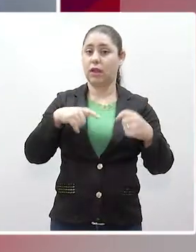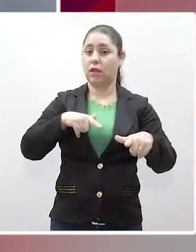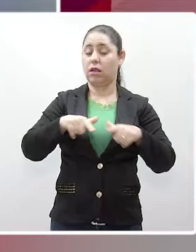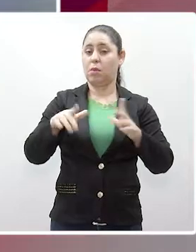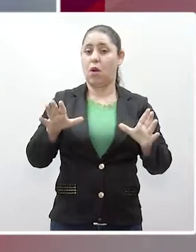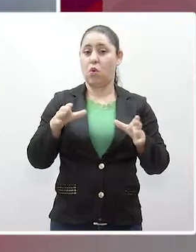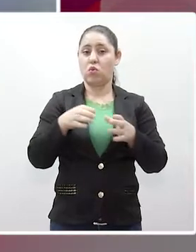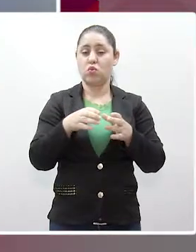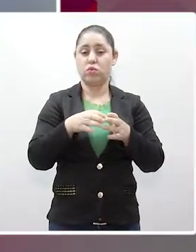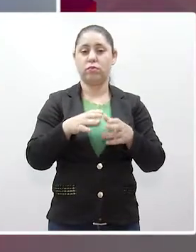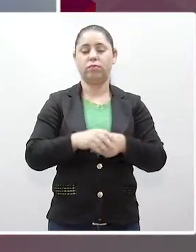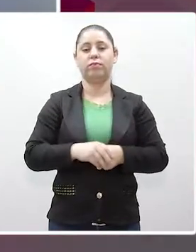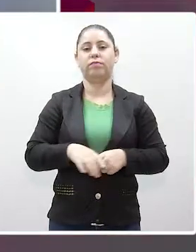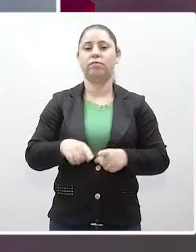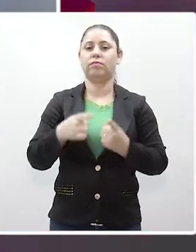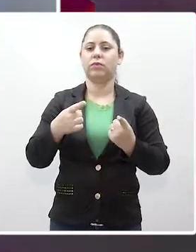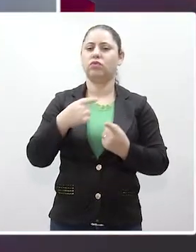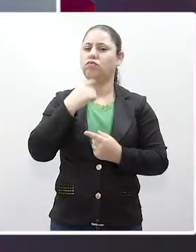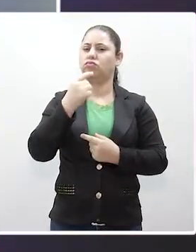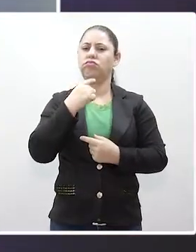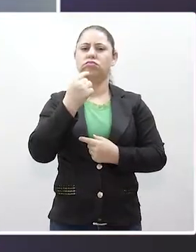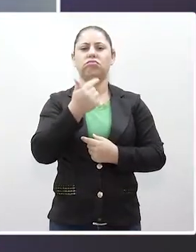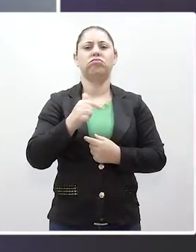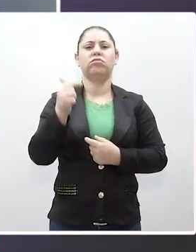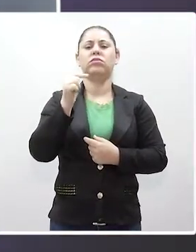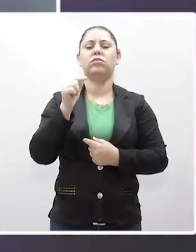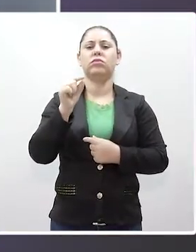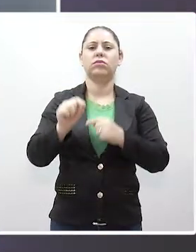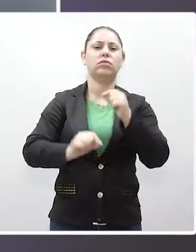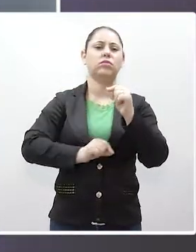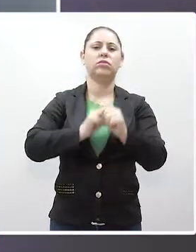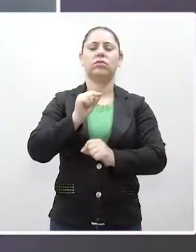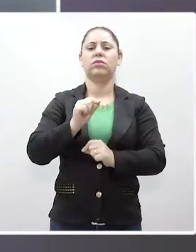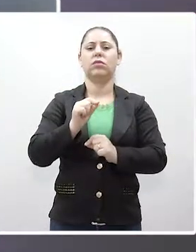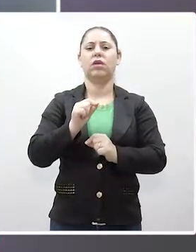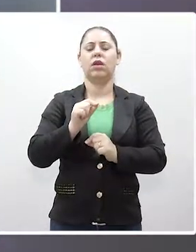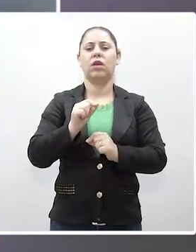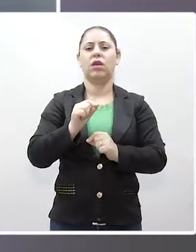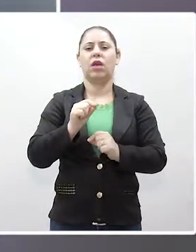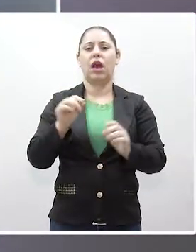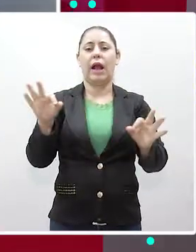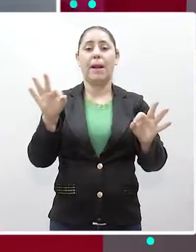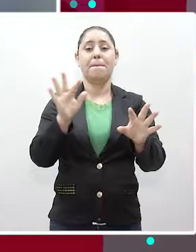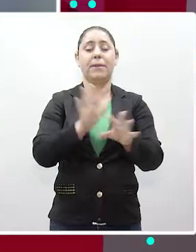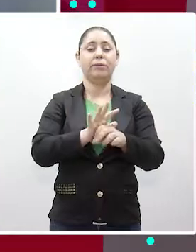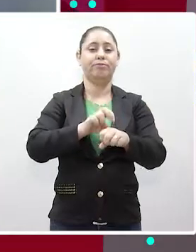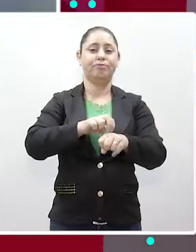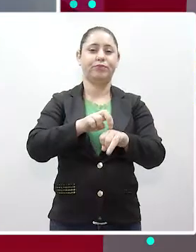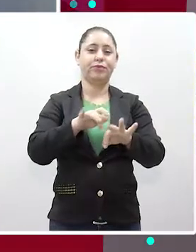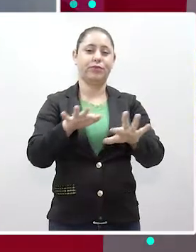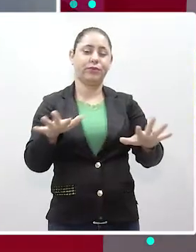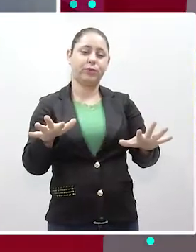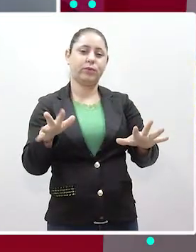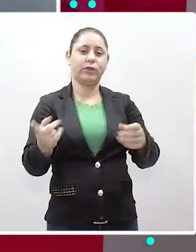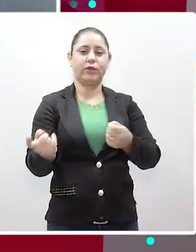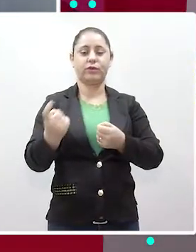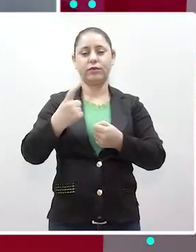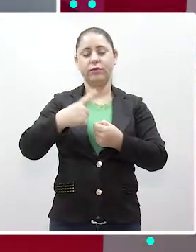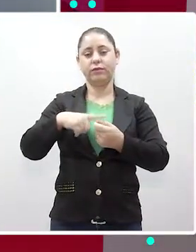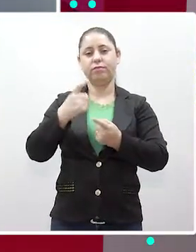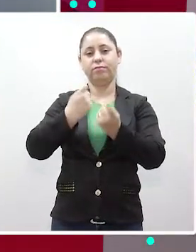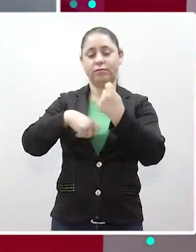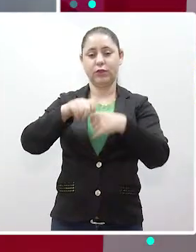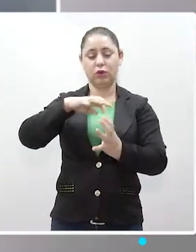junto, em conjunto. Mas, sem dúvida, a gente precisa debelar esse problema da pandemia para poder ter uma retomada sustentável,